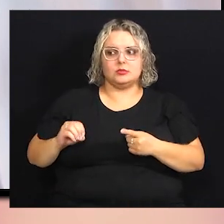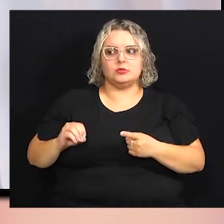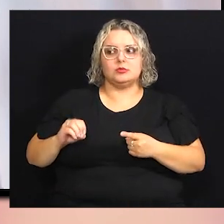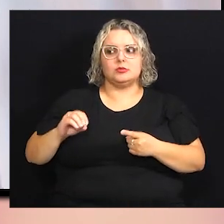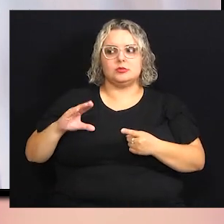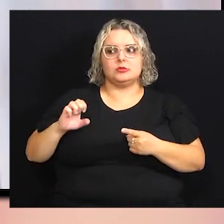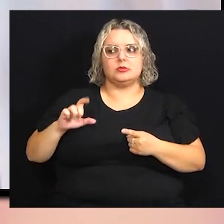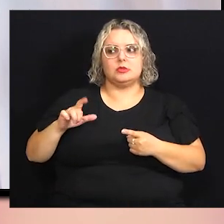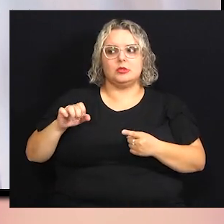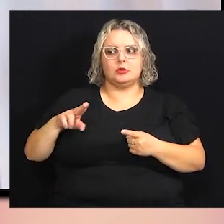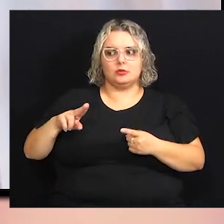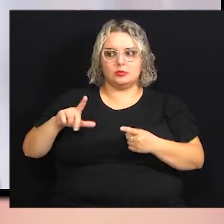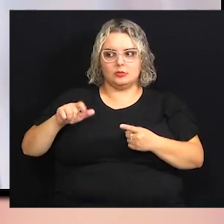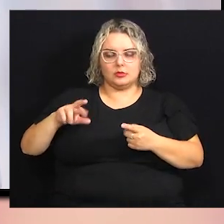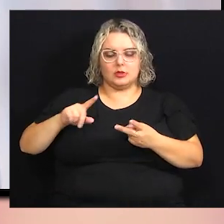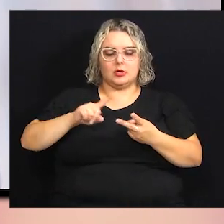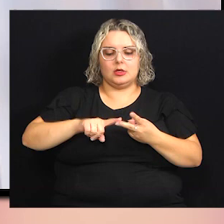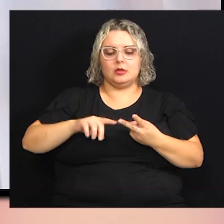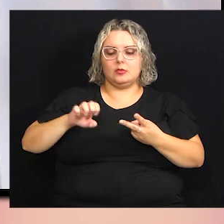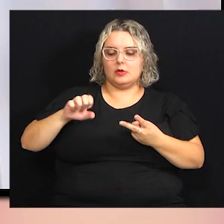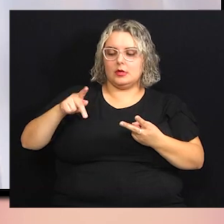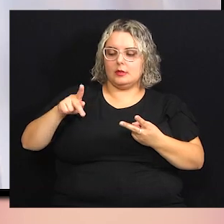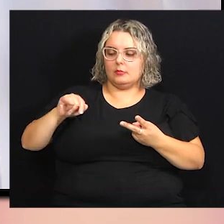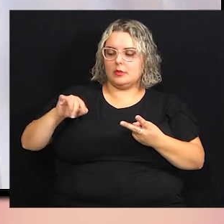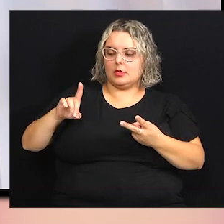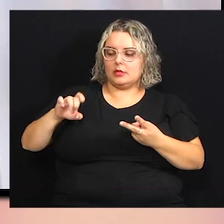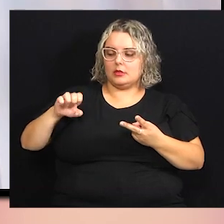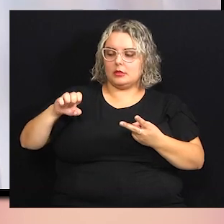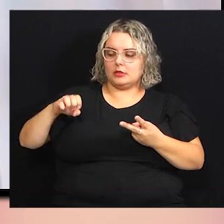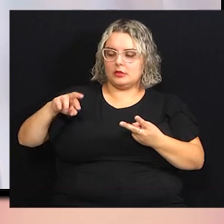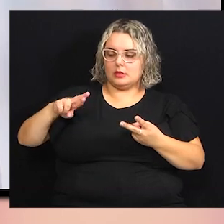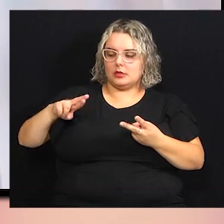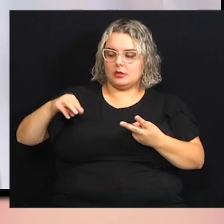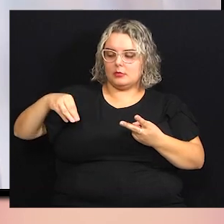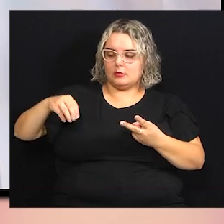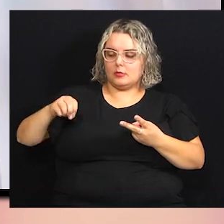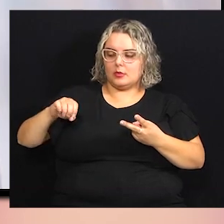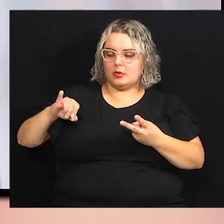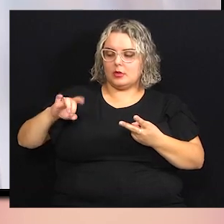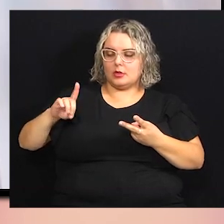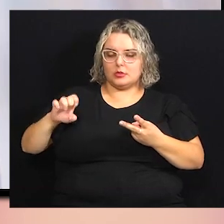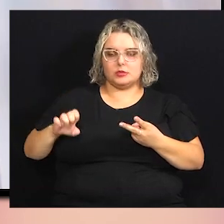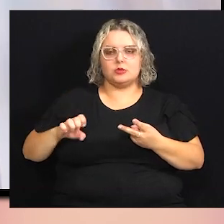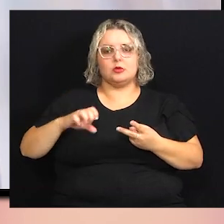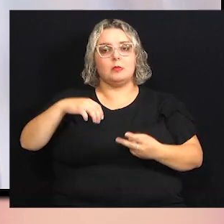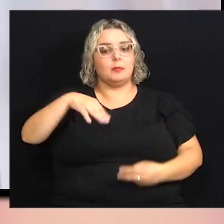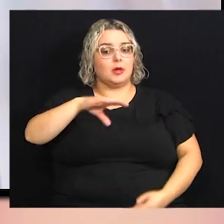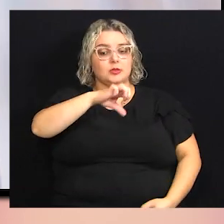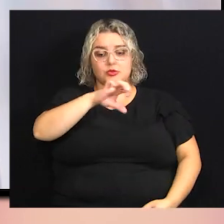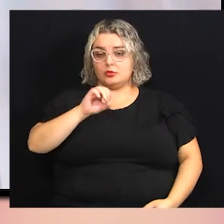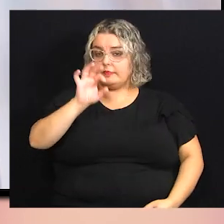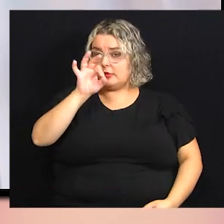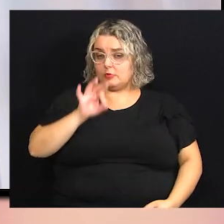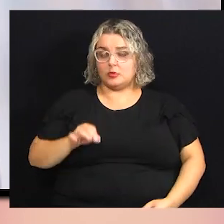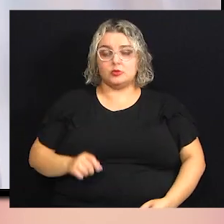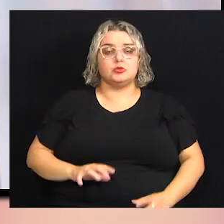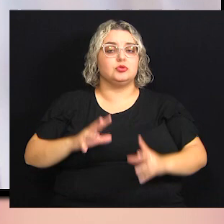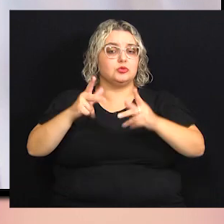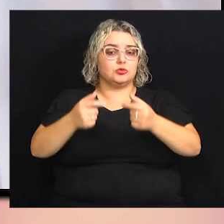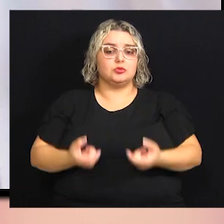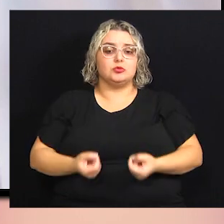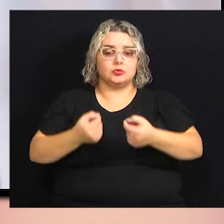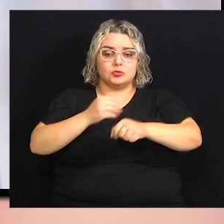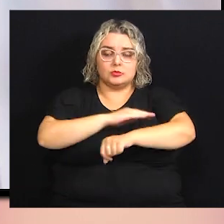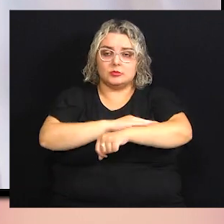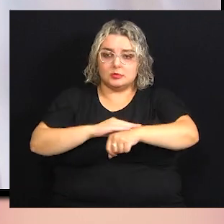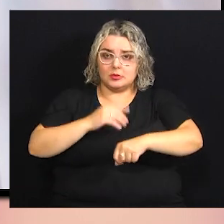mais frequente, o epidermoide. Esses dois são os mais comuns, eles representam mais de 90% de todos os